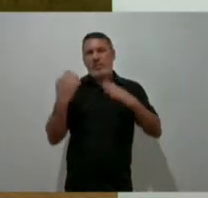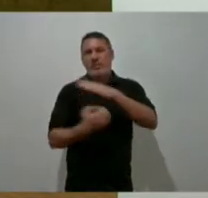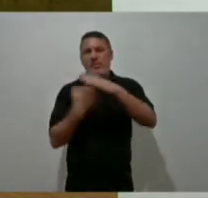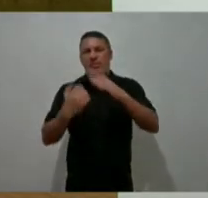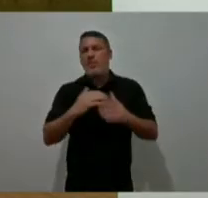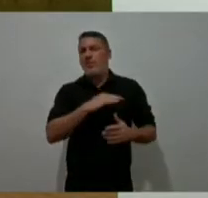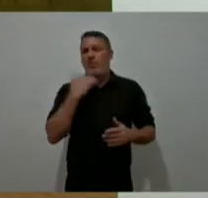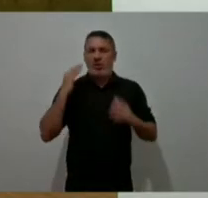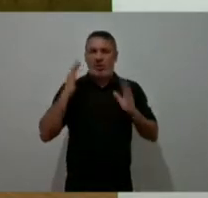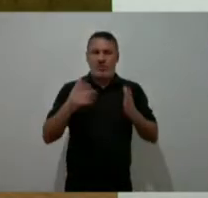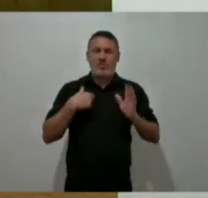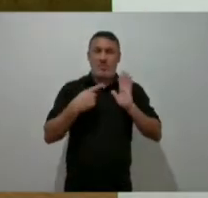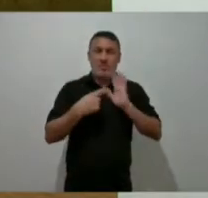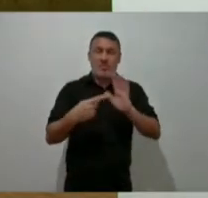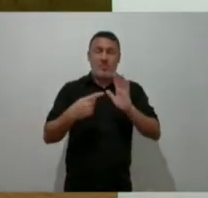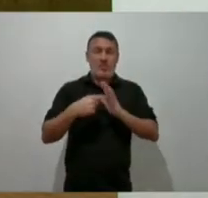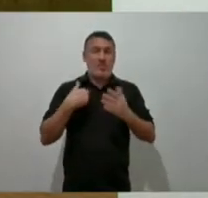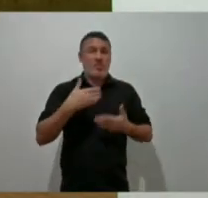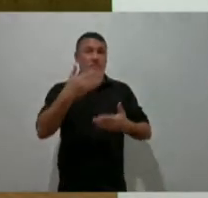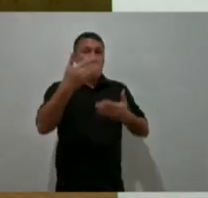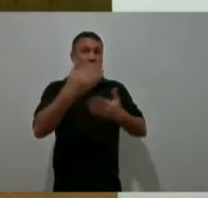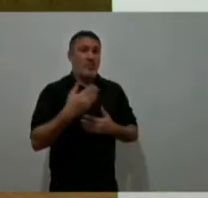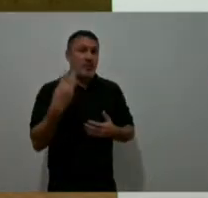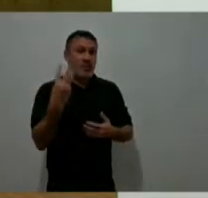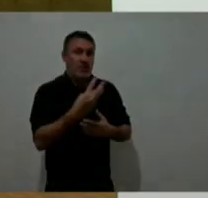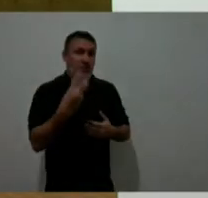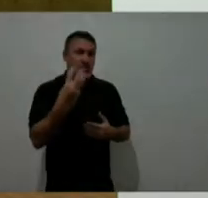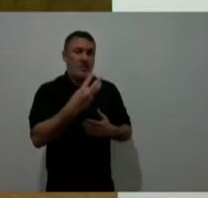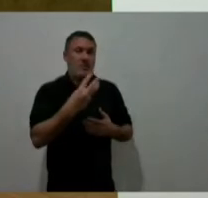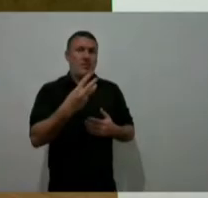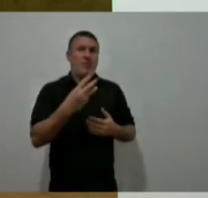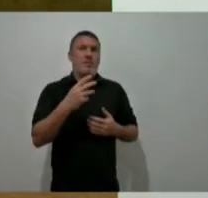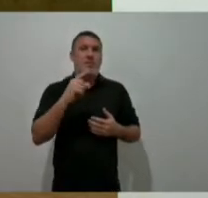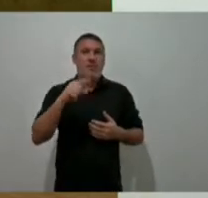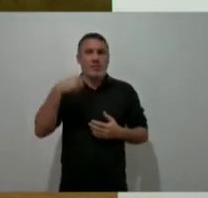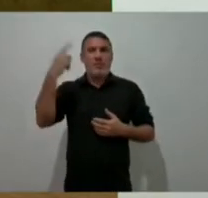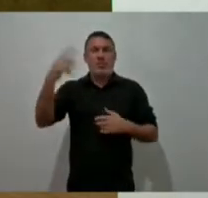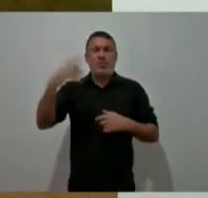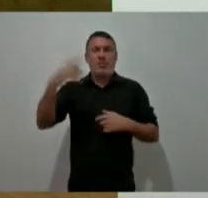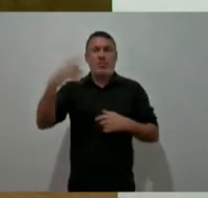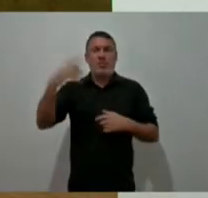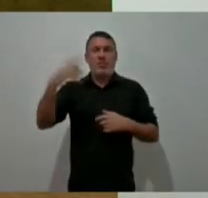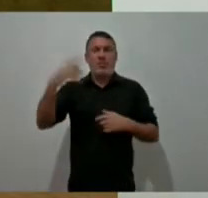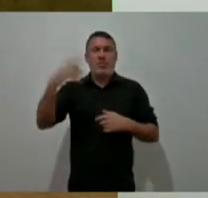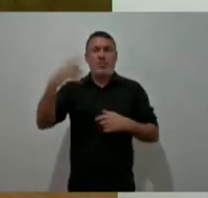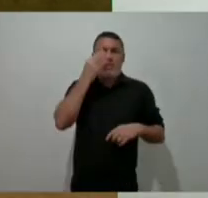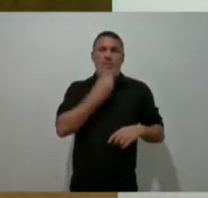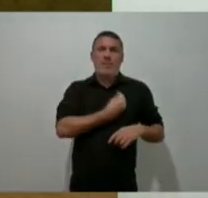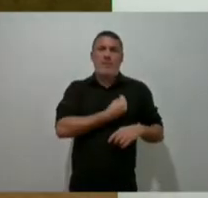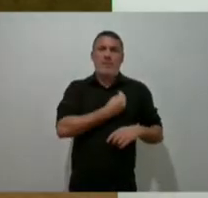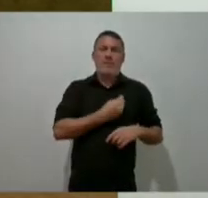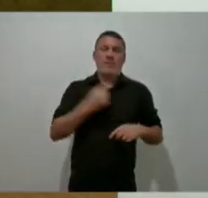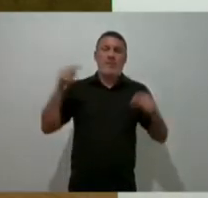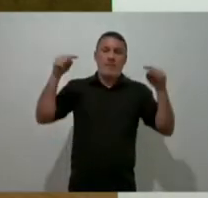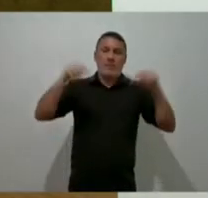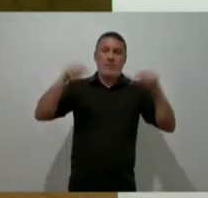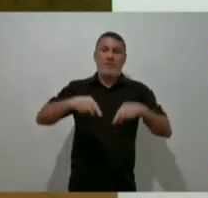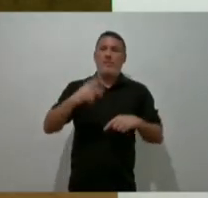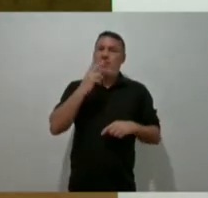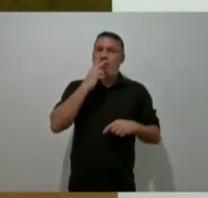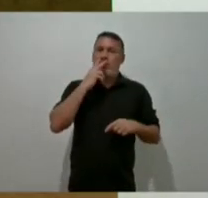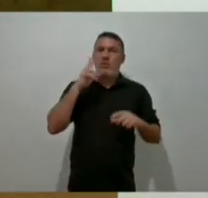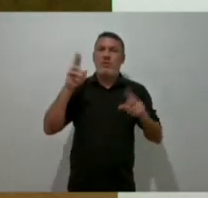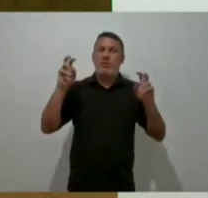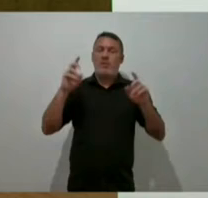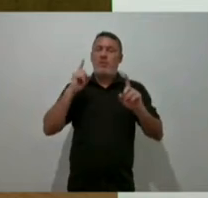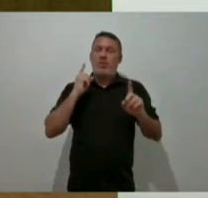gente estender e continuar essa conversa presencialmente aqui em Vitória, no encontro Folha Business. Depois eu passo a data certinho, mas eu